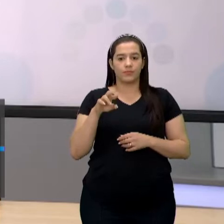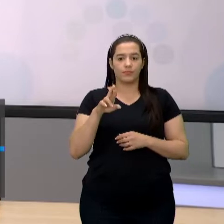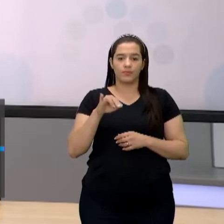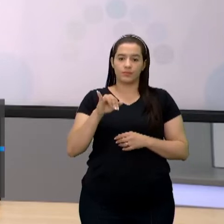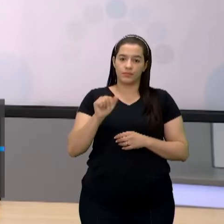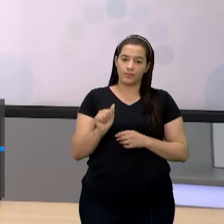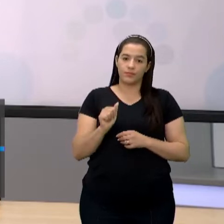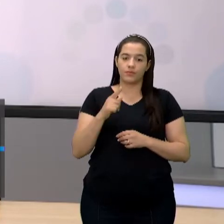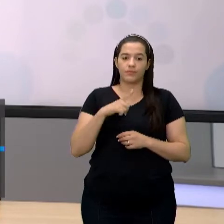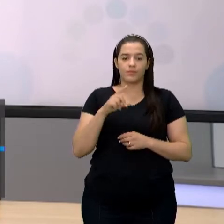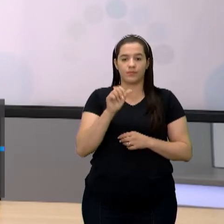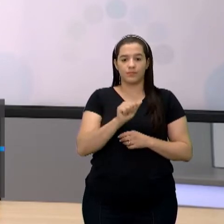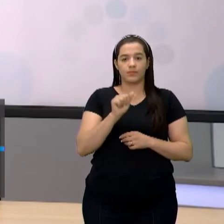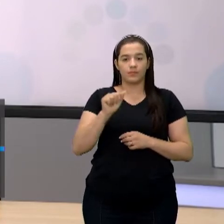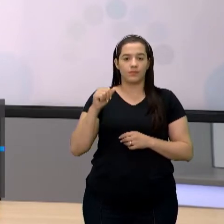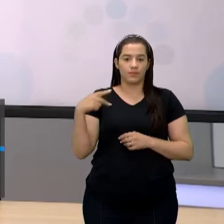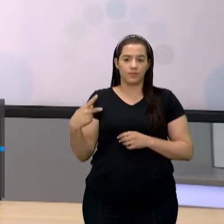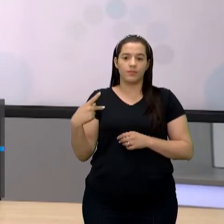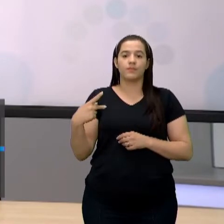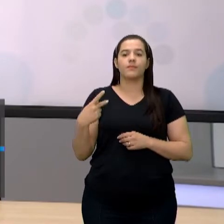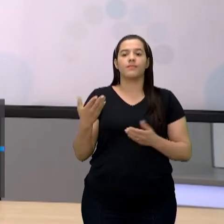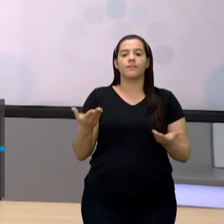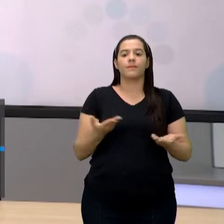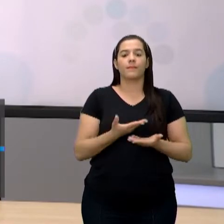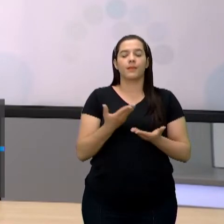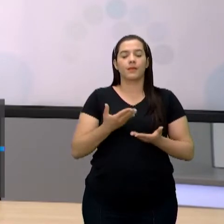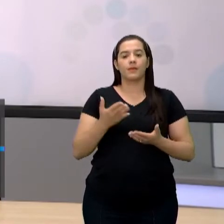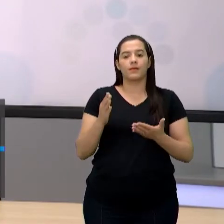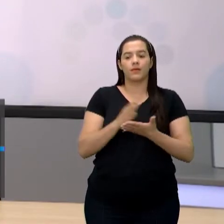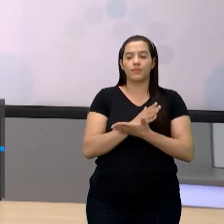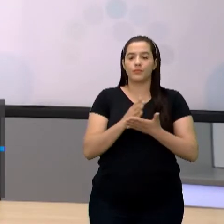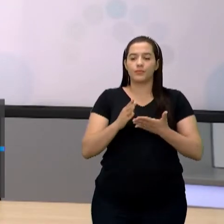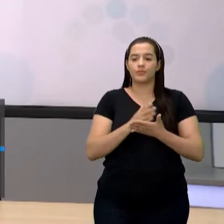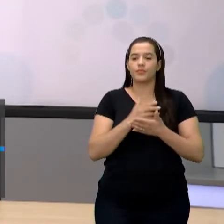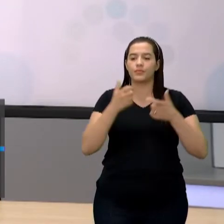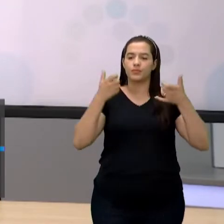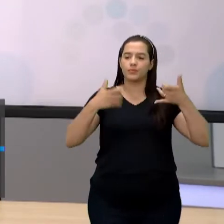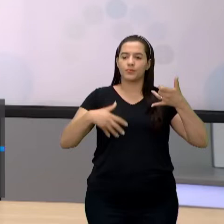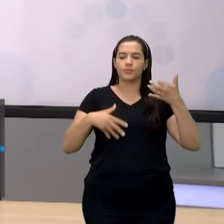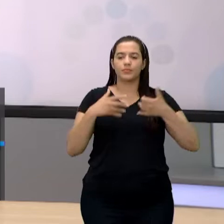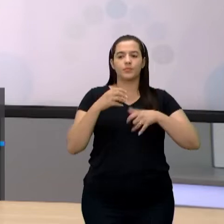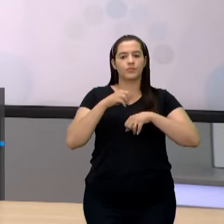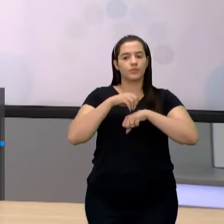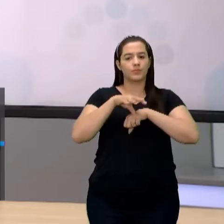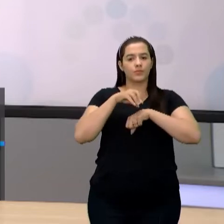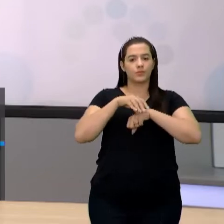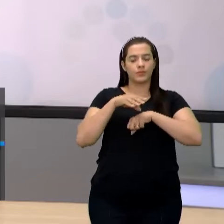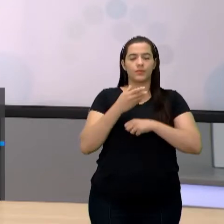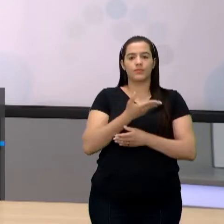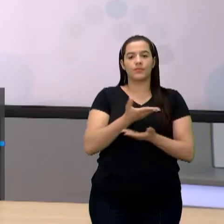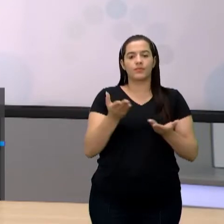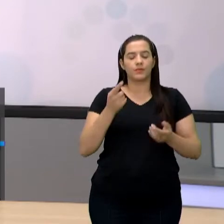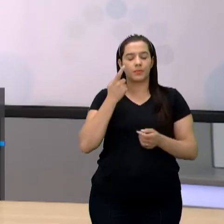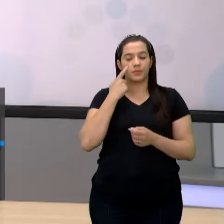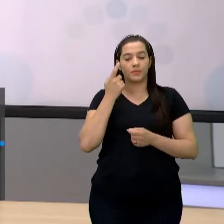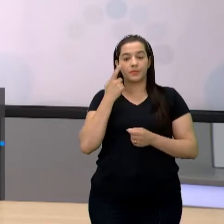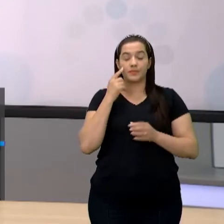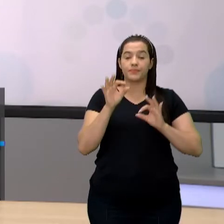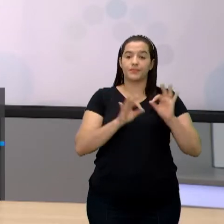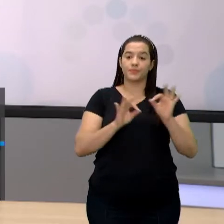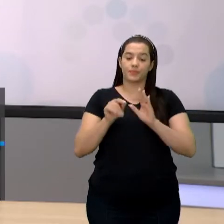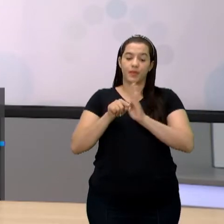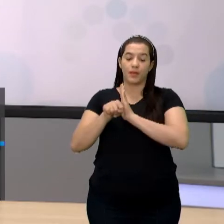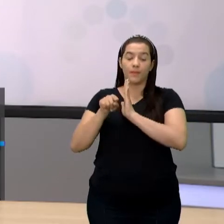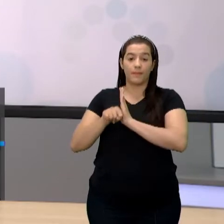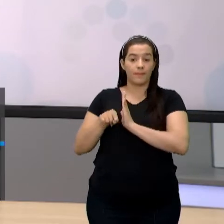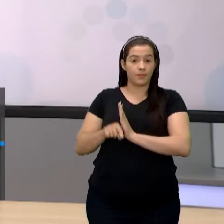correção da AAP. Ok? Vamos fazer alguns comentários, dar algumas dicas de como vocês podem resolver essas questões.